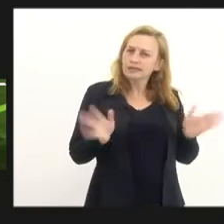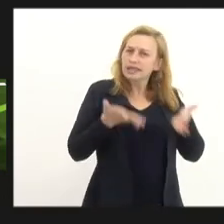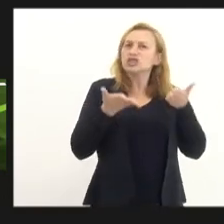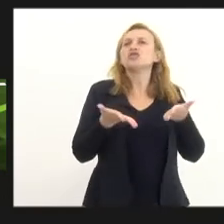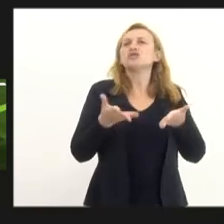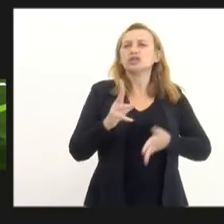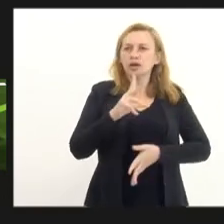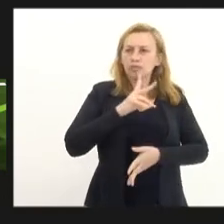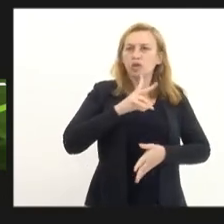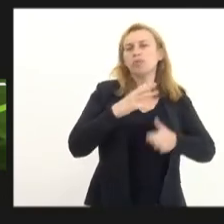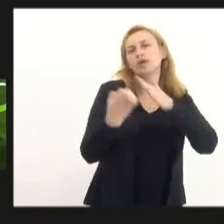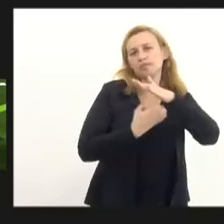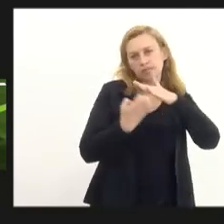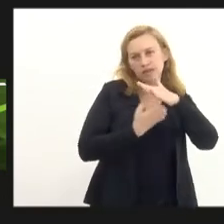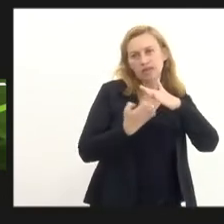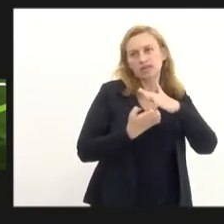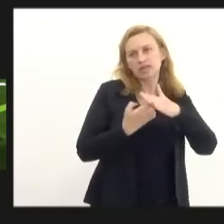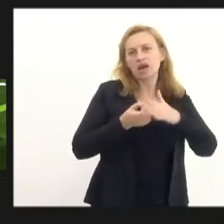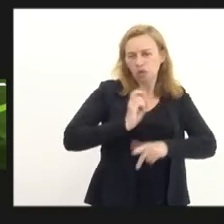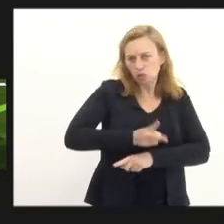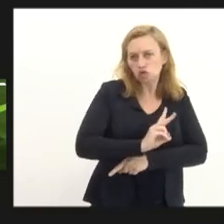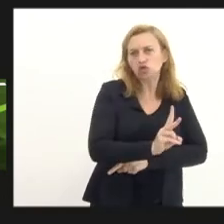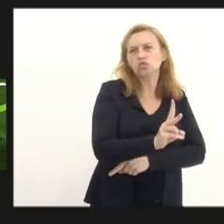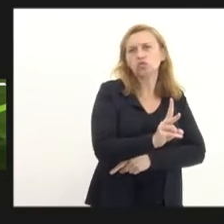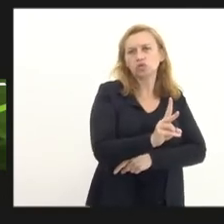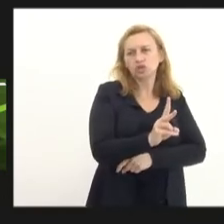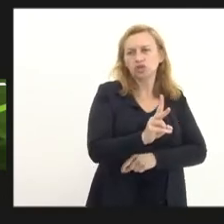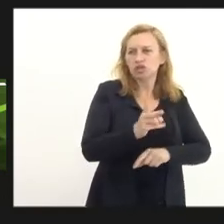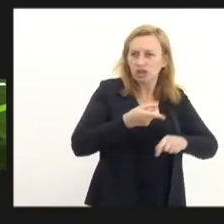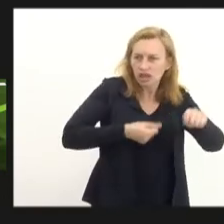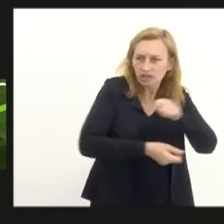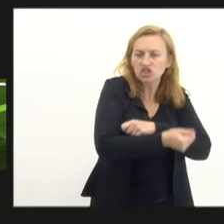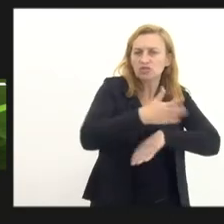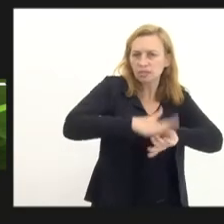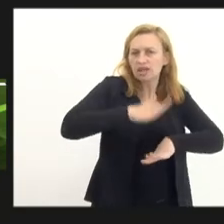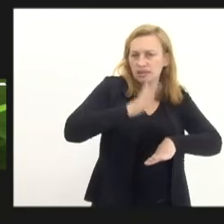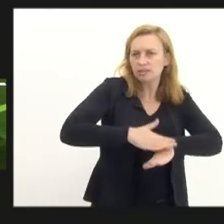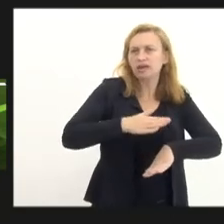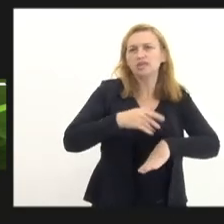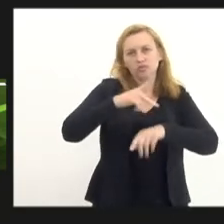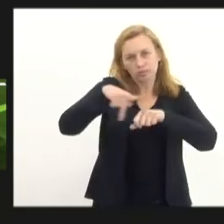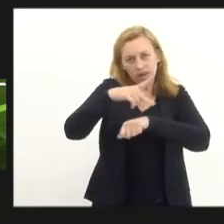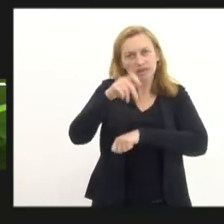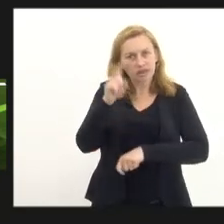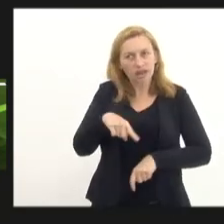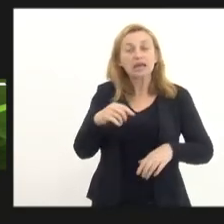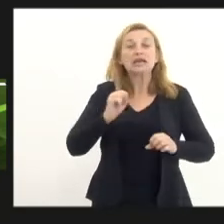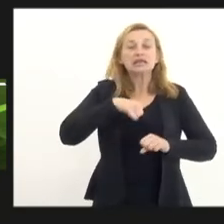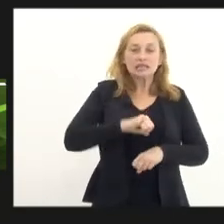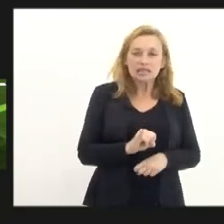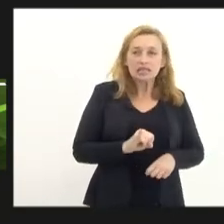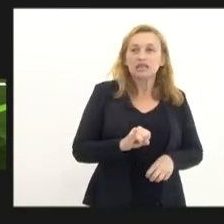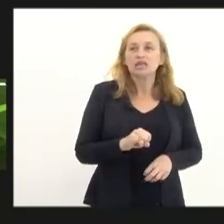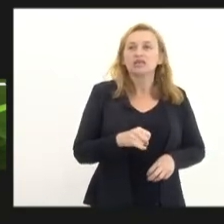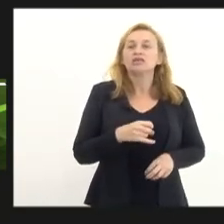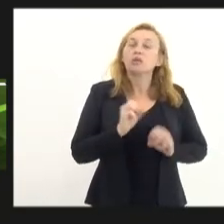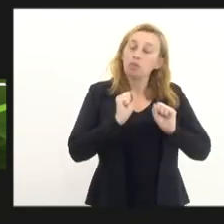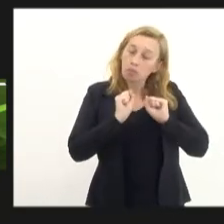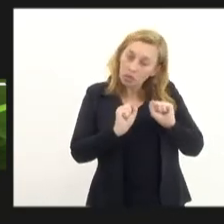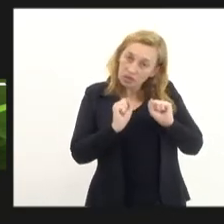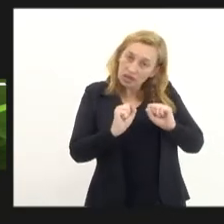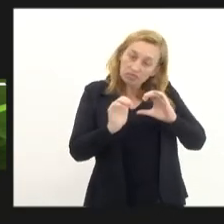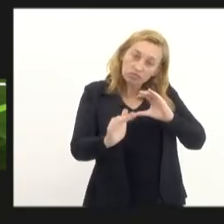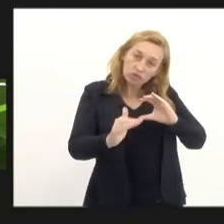incentivando a própria empresa, né, a permanecer e a investir cada vez mais no país. Então, se vocês puderem